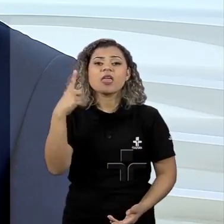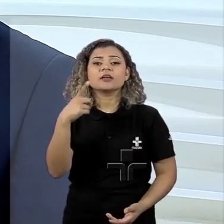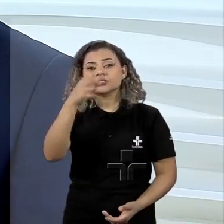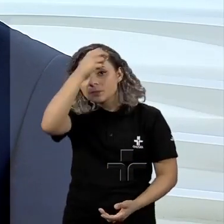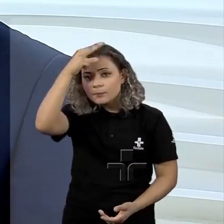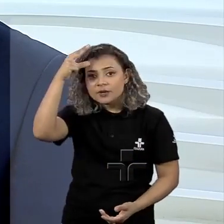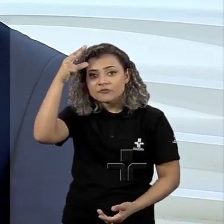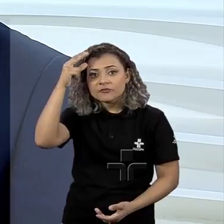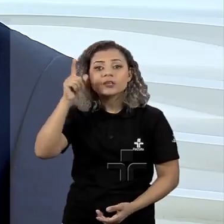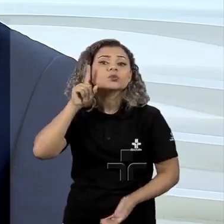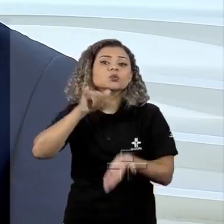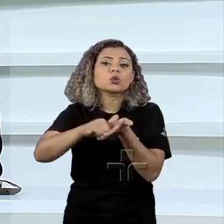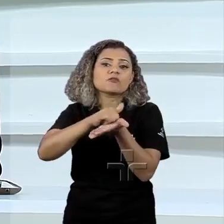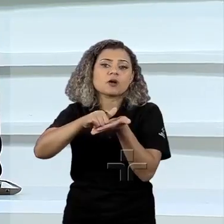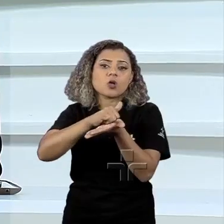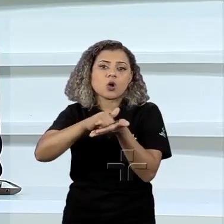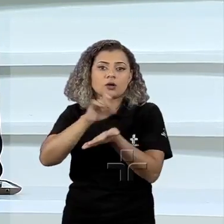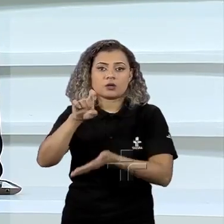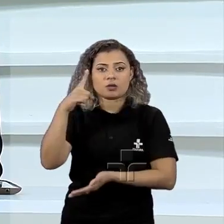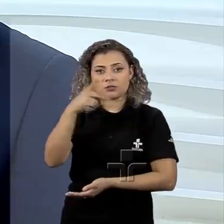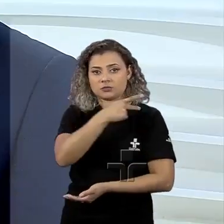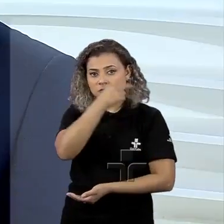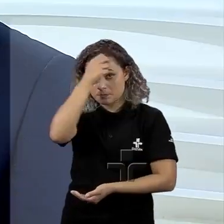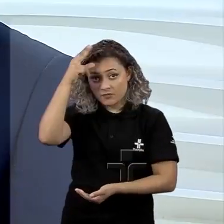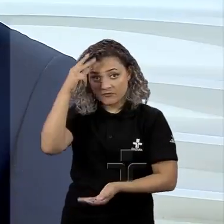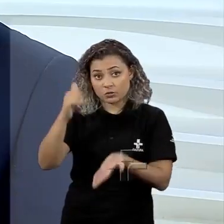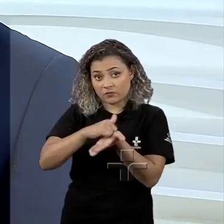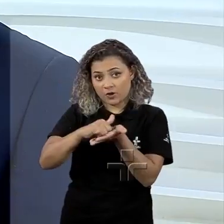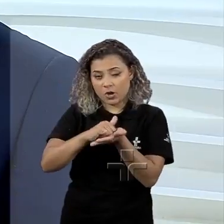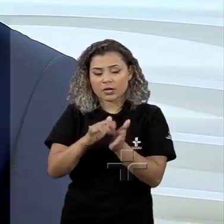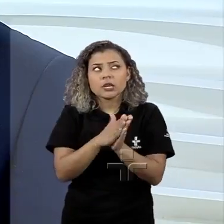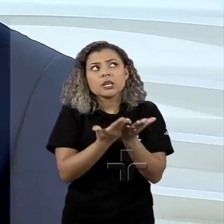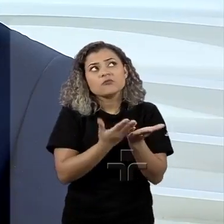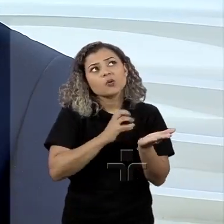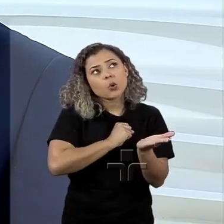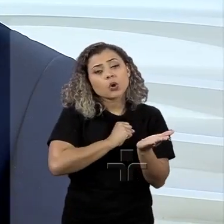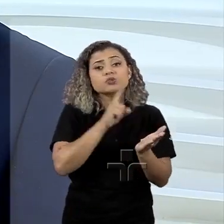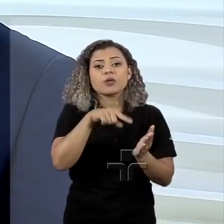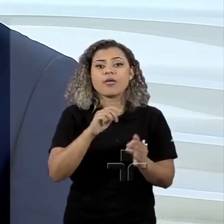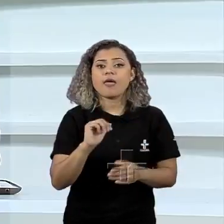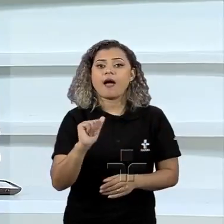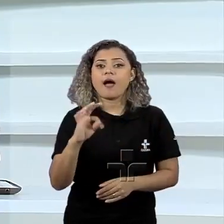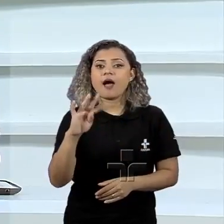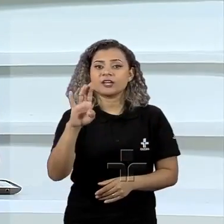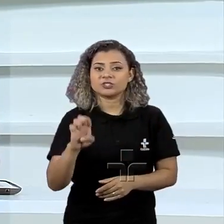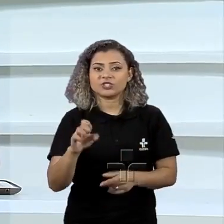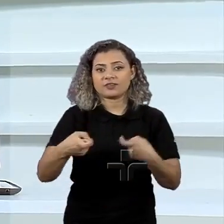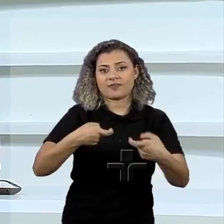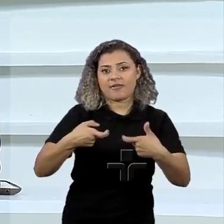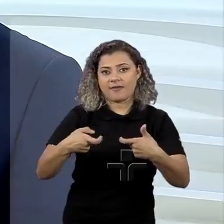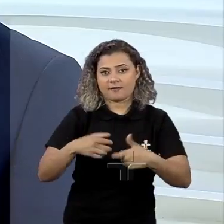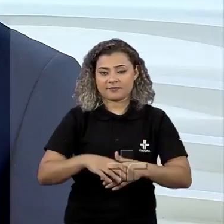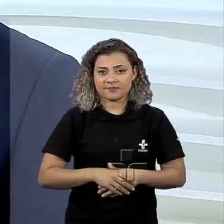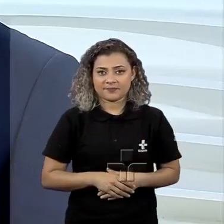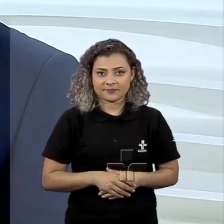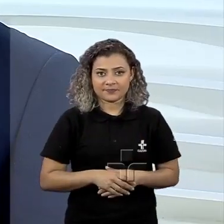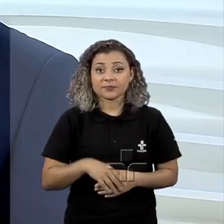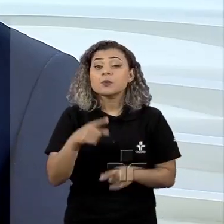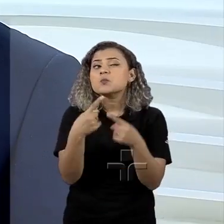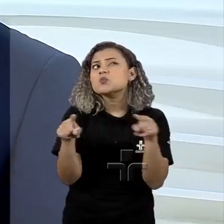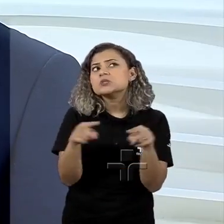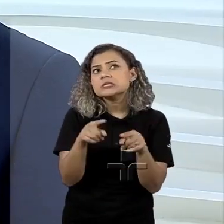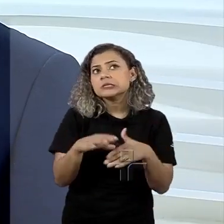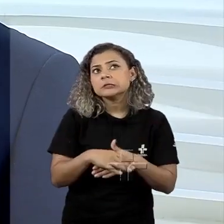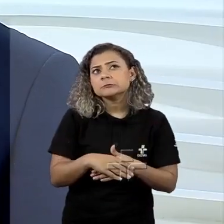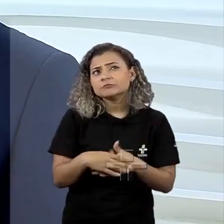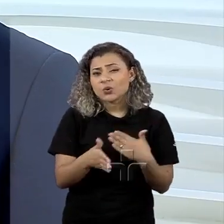ex-prefeito de Nova York. Um livro? Meu livro de cabeceira, nesse momento, é A Arte da Guerra. Ótimo. Sua música?